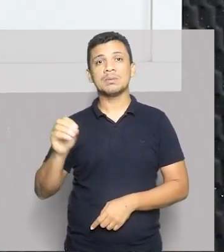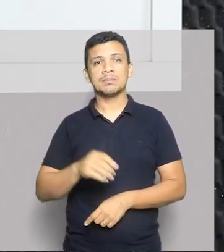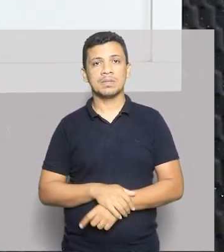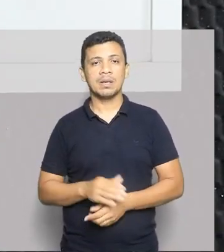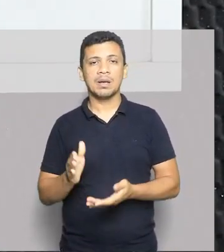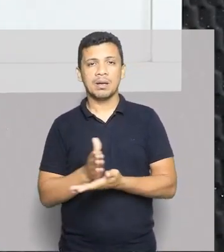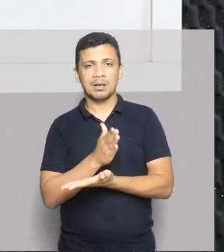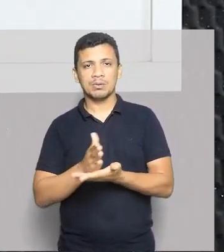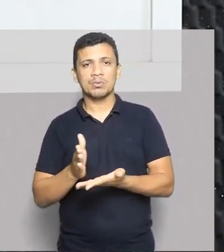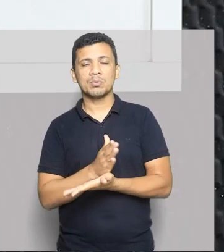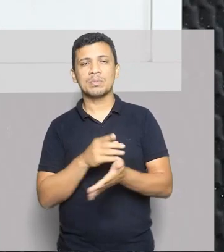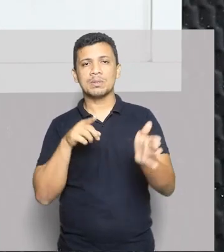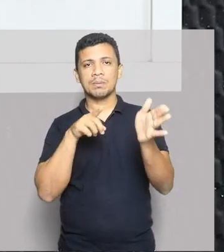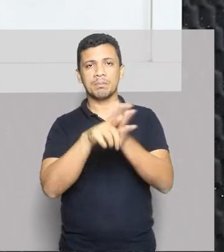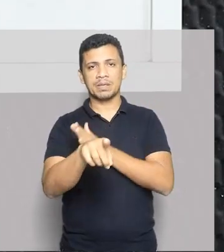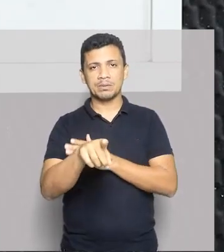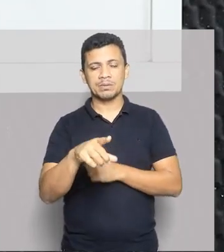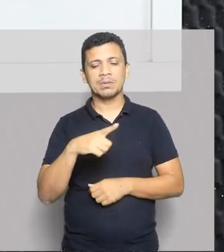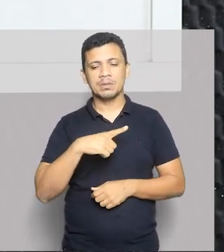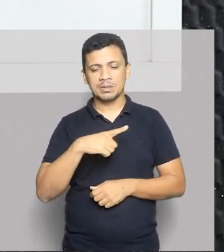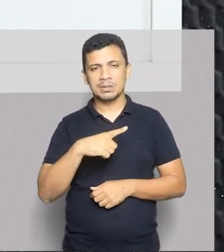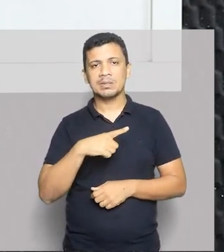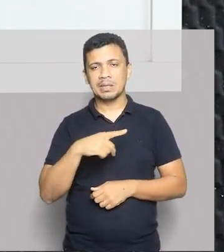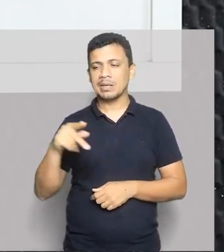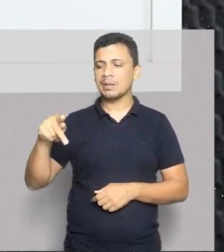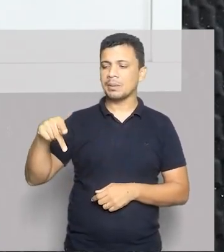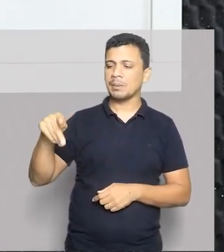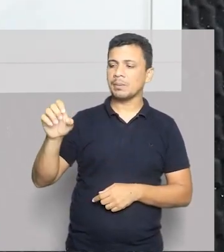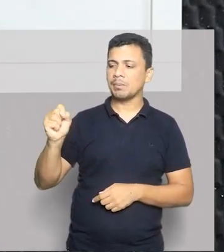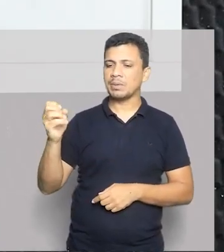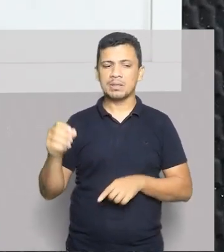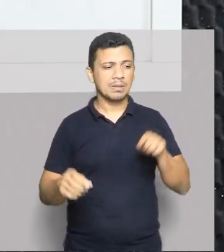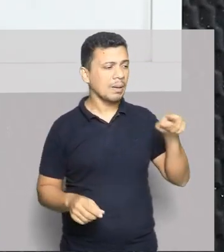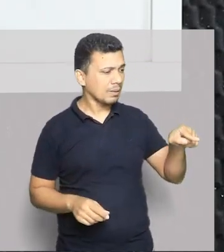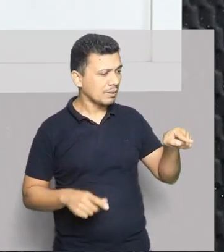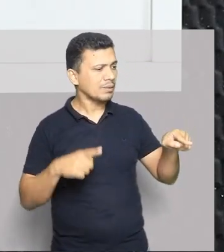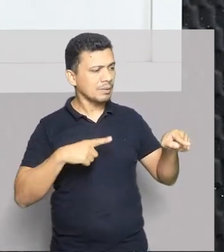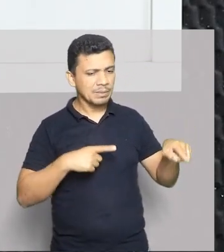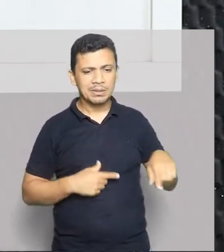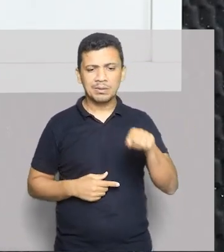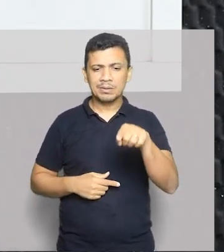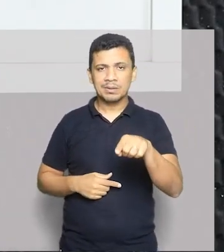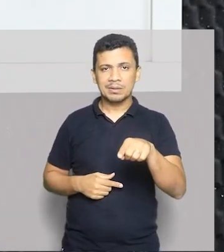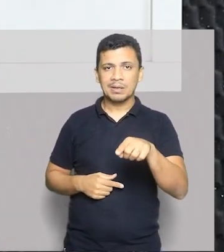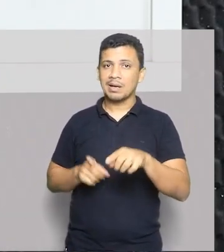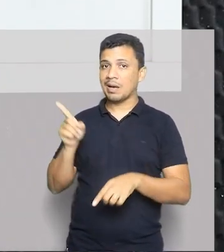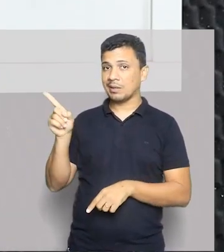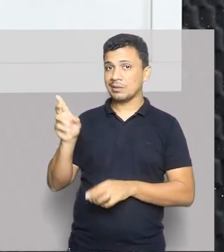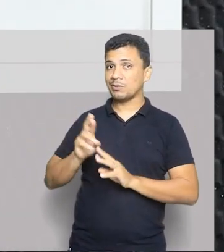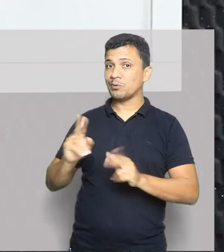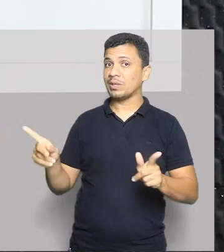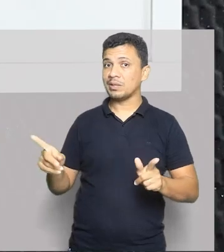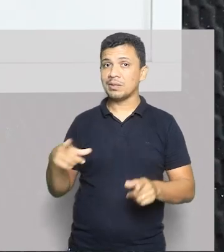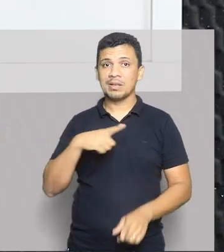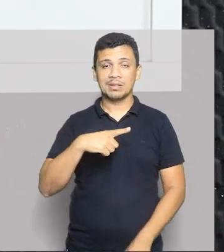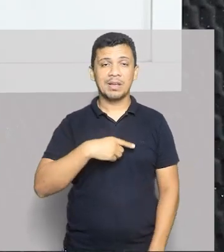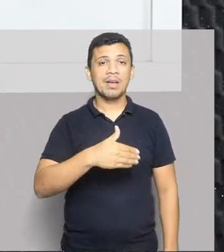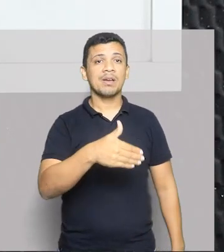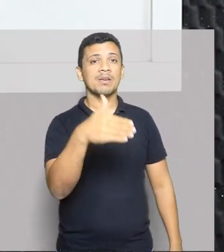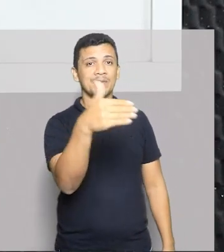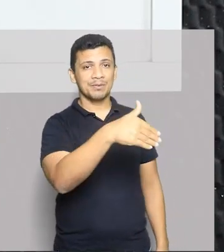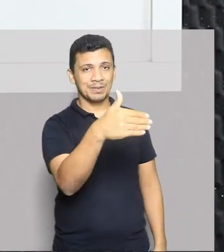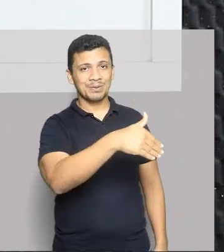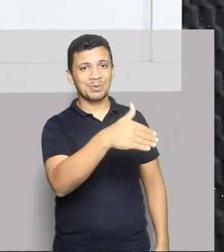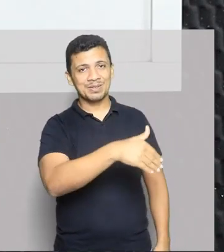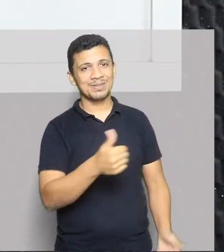Tem questões que o problema fala do peso mesmo. Ah, esse aqui tem peso tanto, peso tanto. Aqui não. Aqui a frequência tem